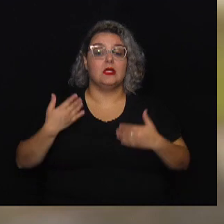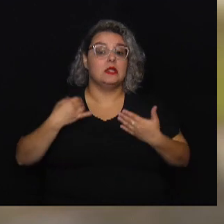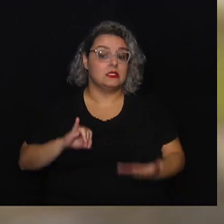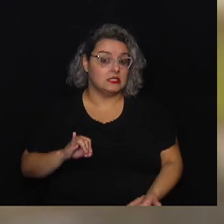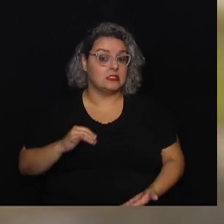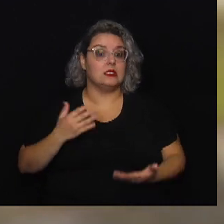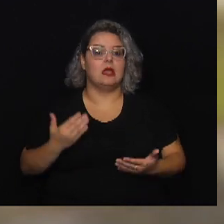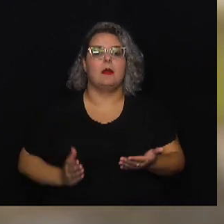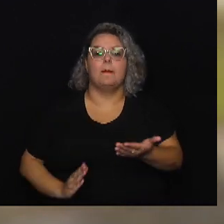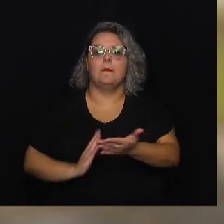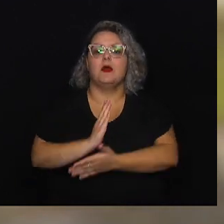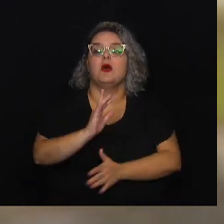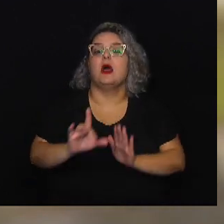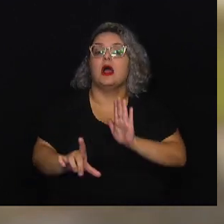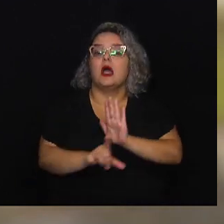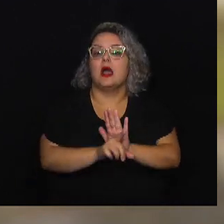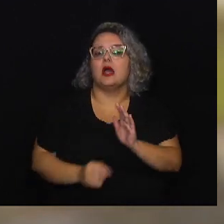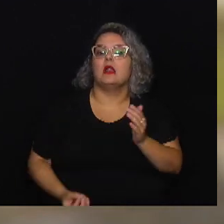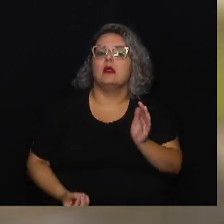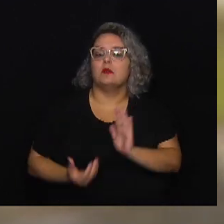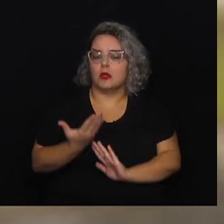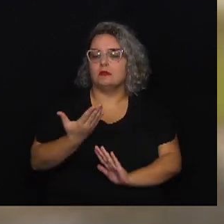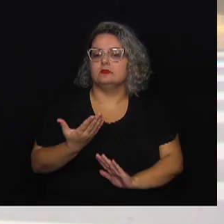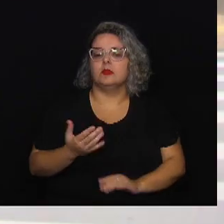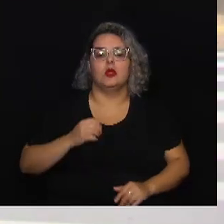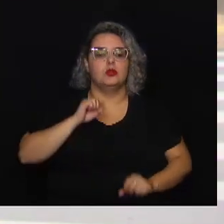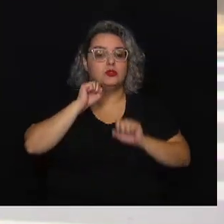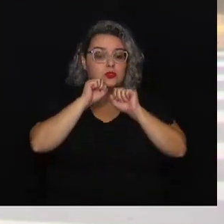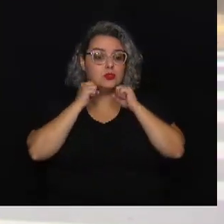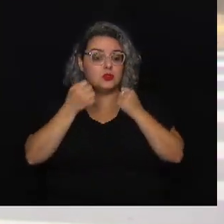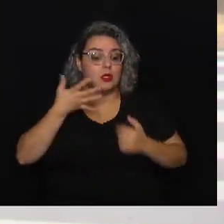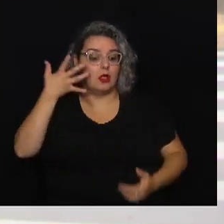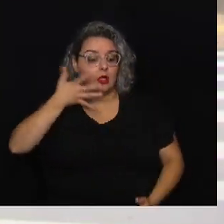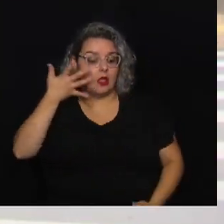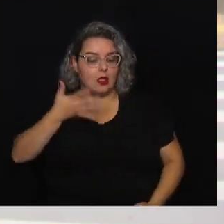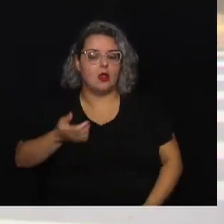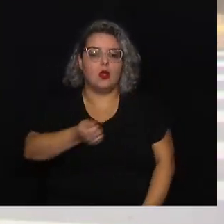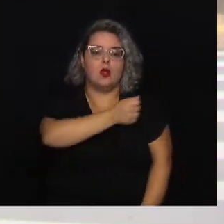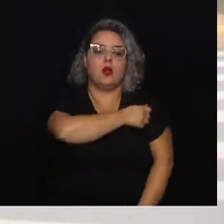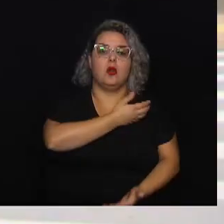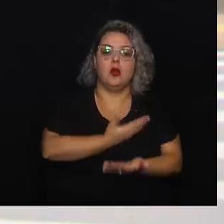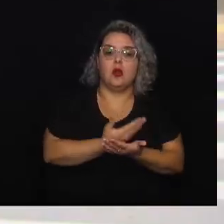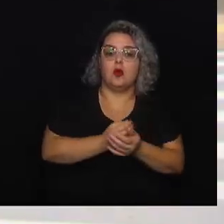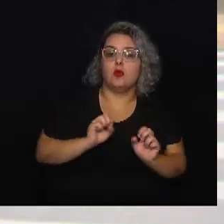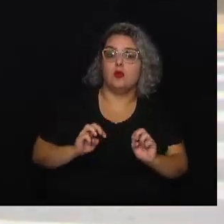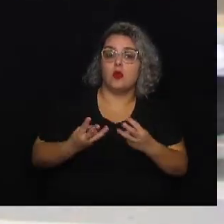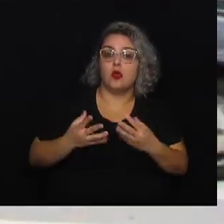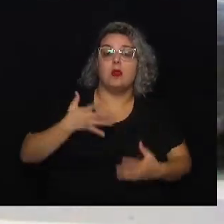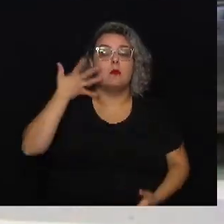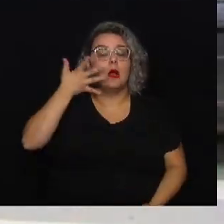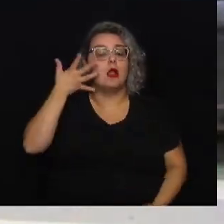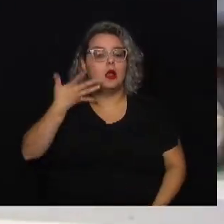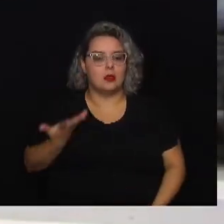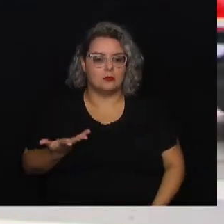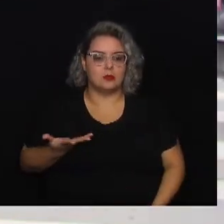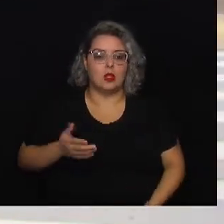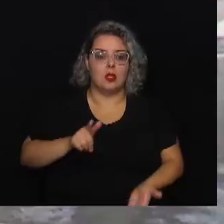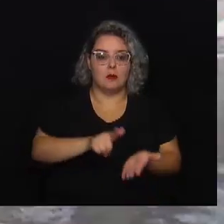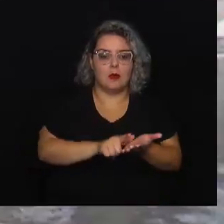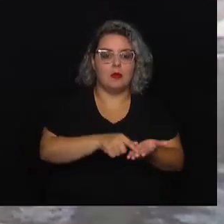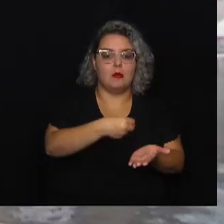aprovada, a lei prevê a realização de seminários, aulas, workshops, palestras e